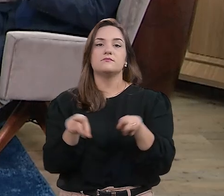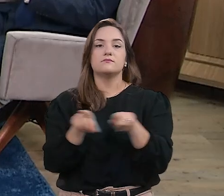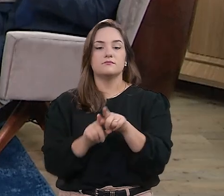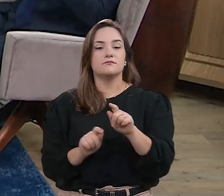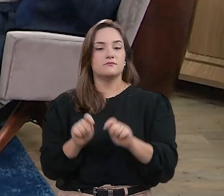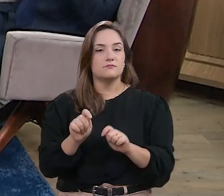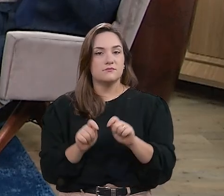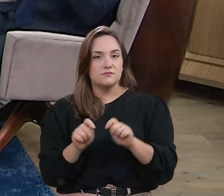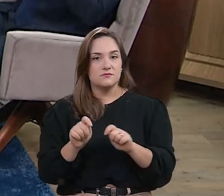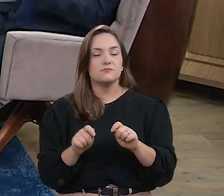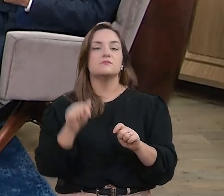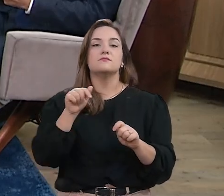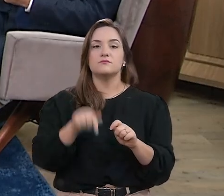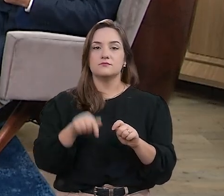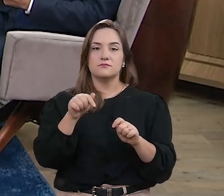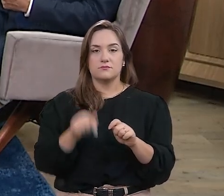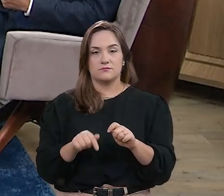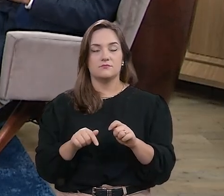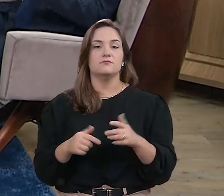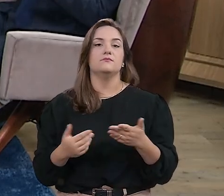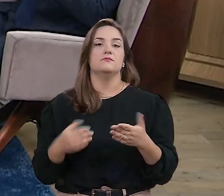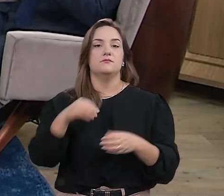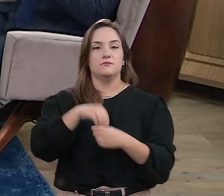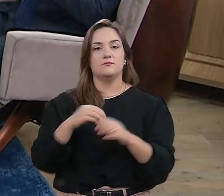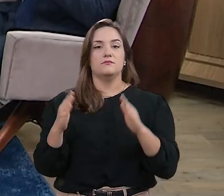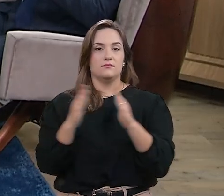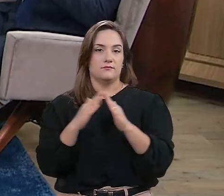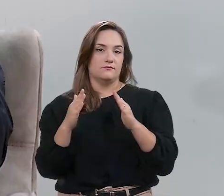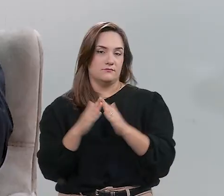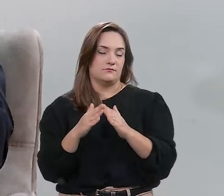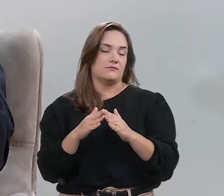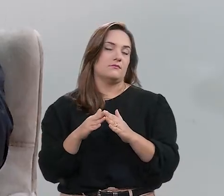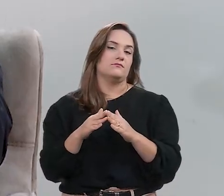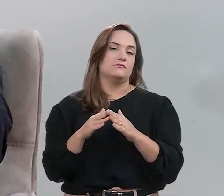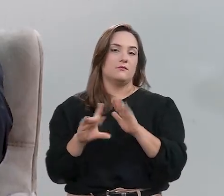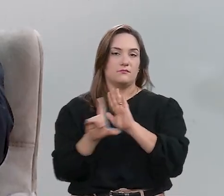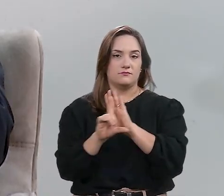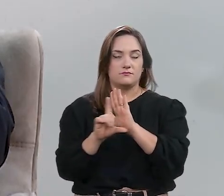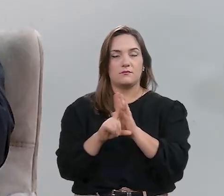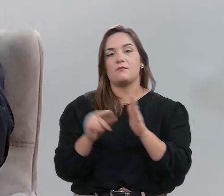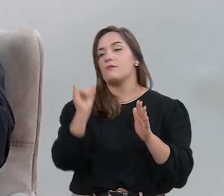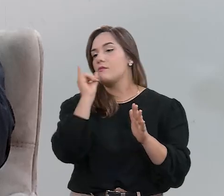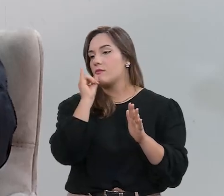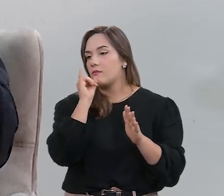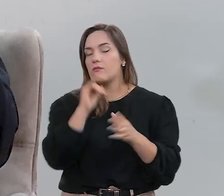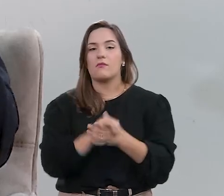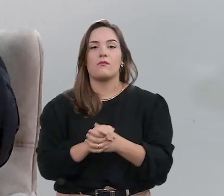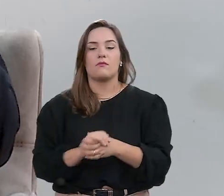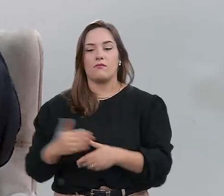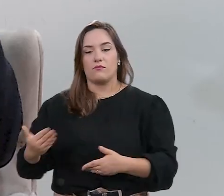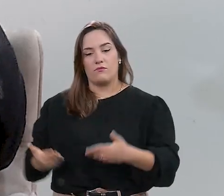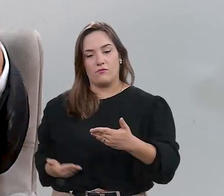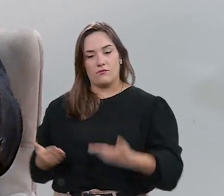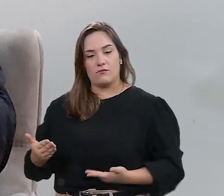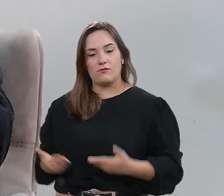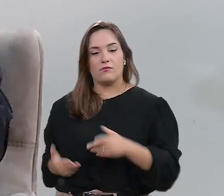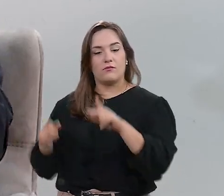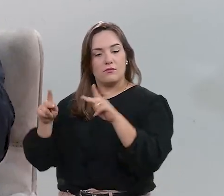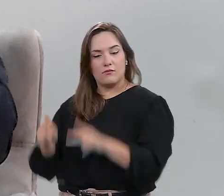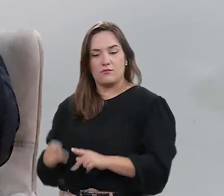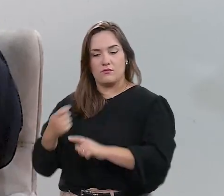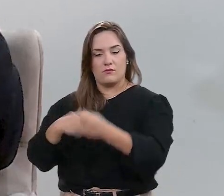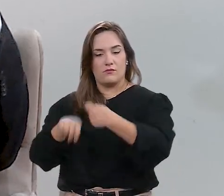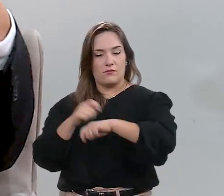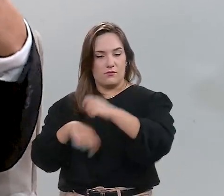um todo e também administra a casa, né? Toda a parte de